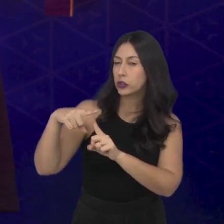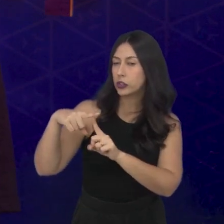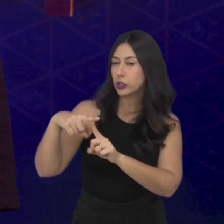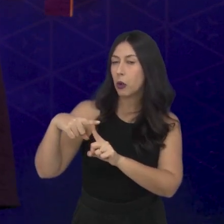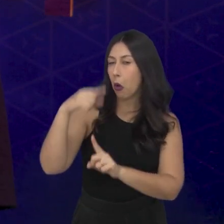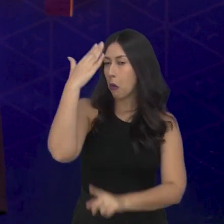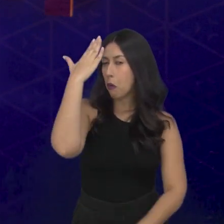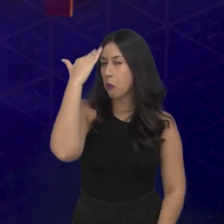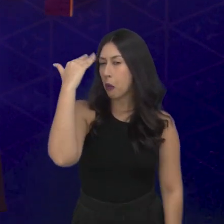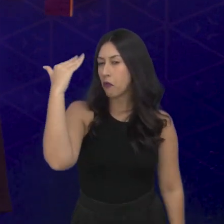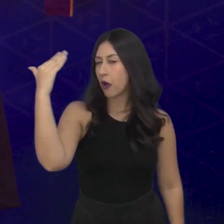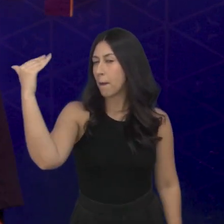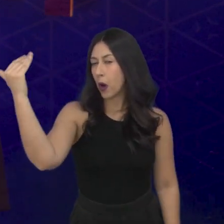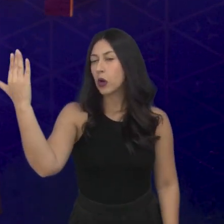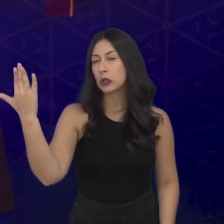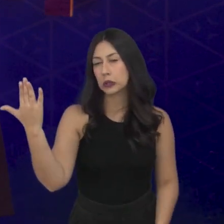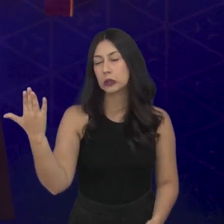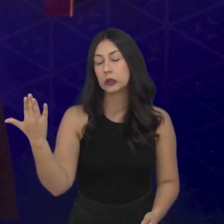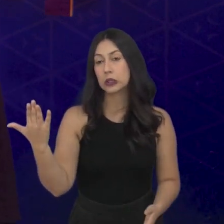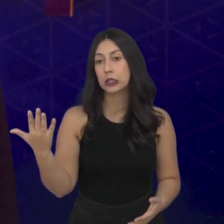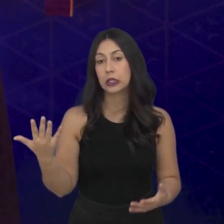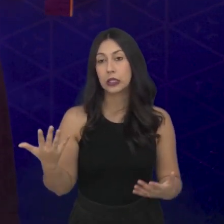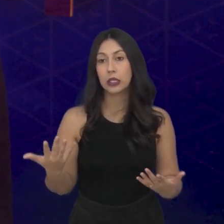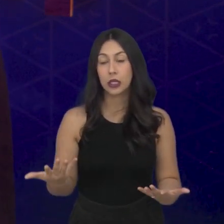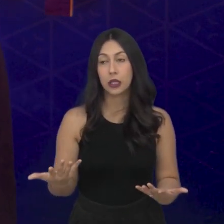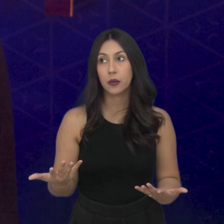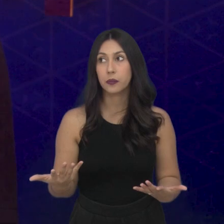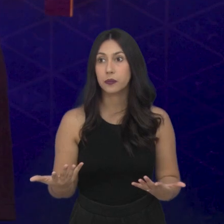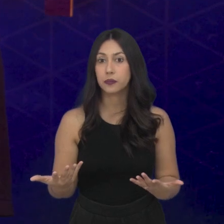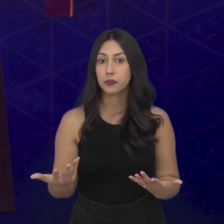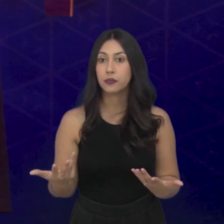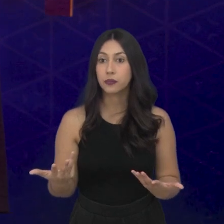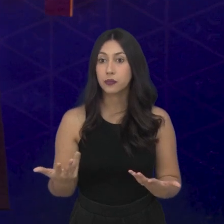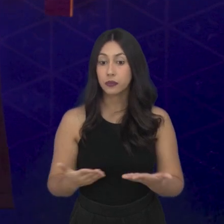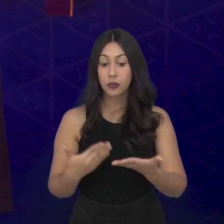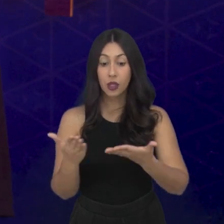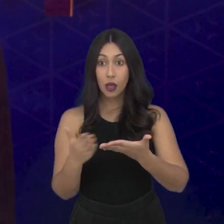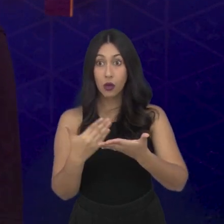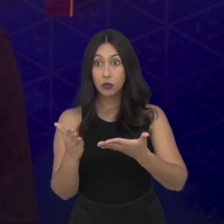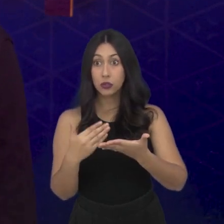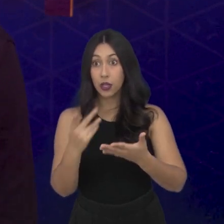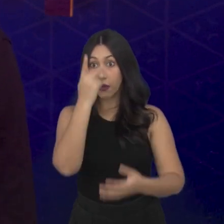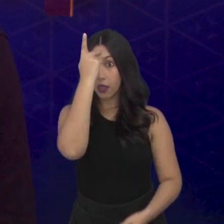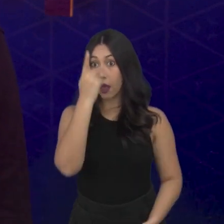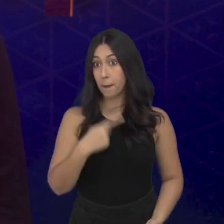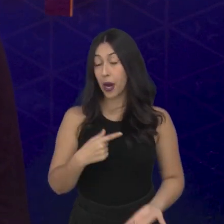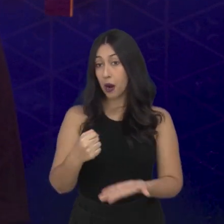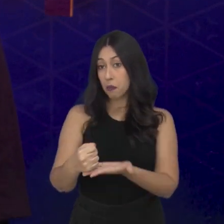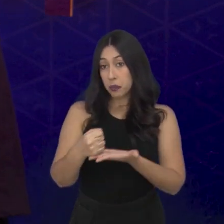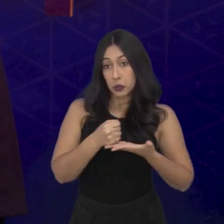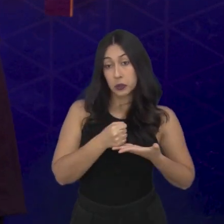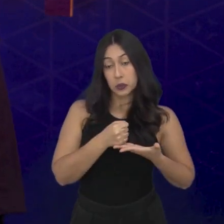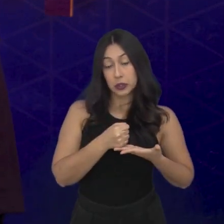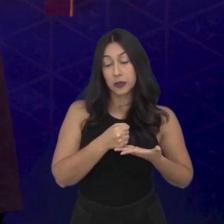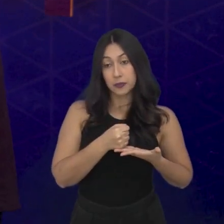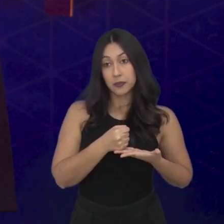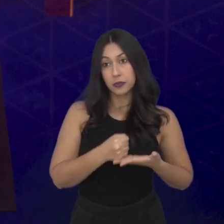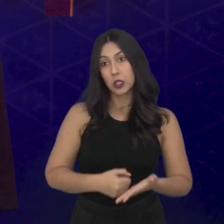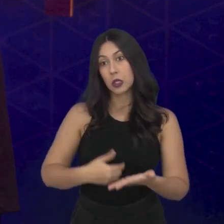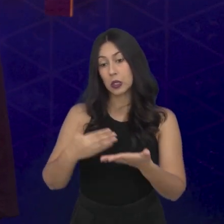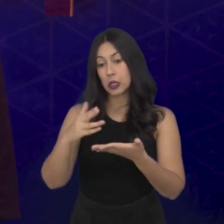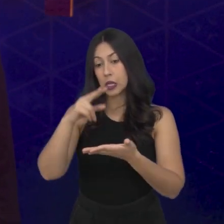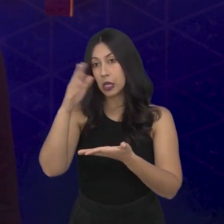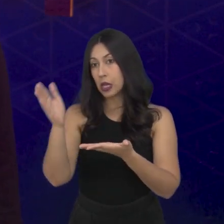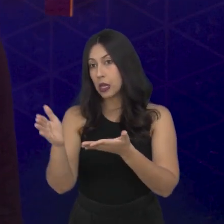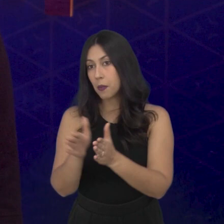muito popular nas últimas décadas aí, são os livros de autoajuda, né?